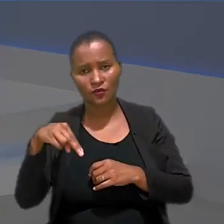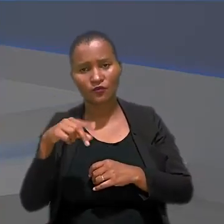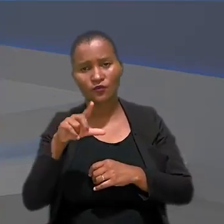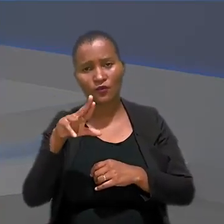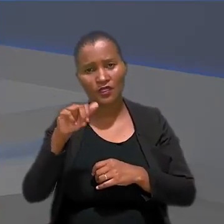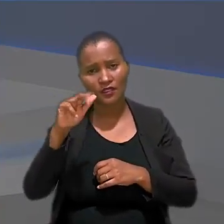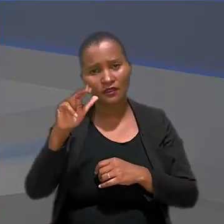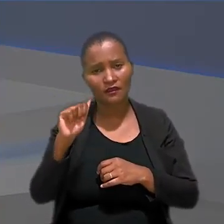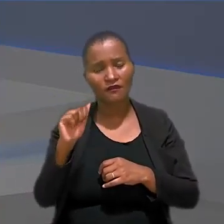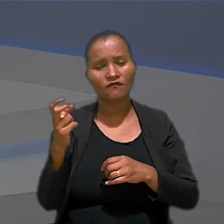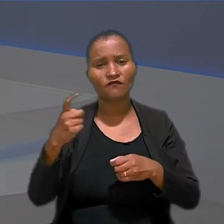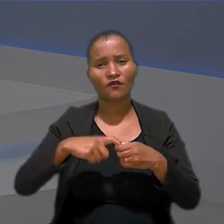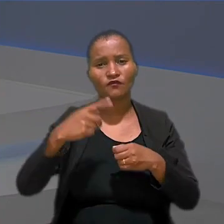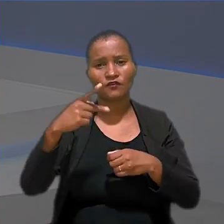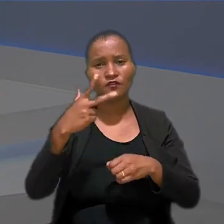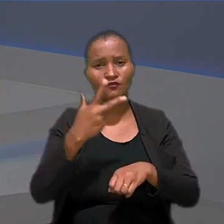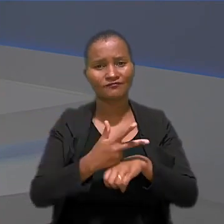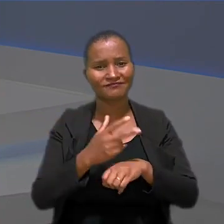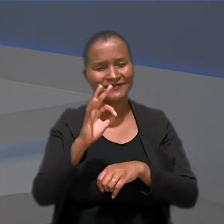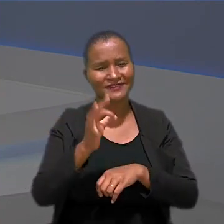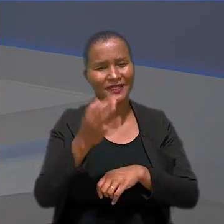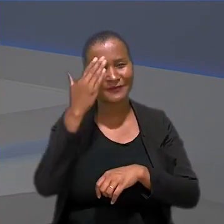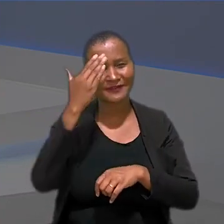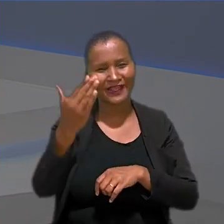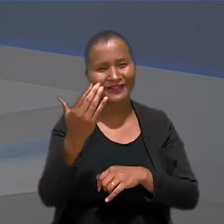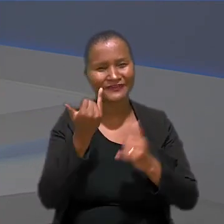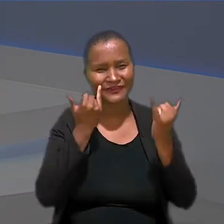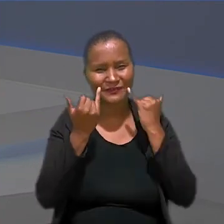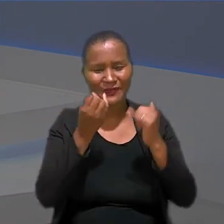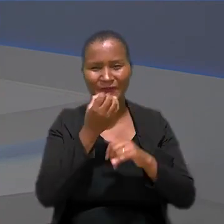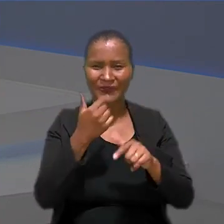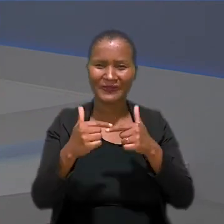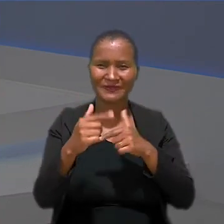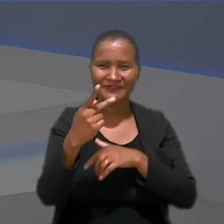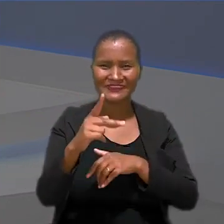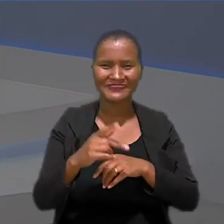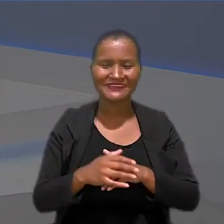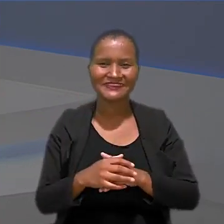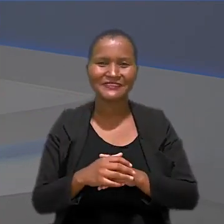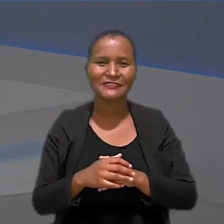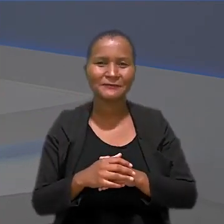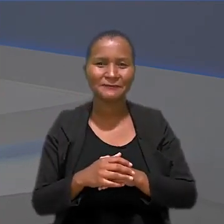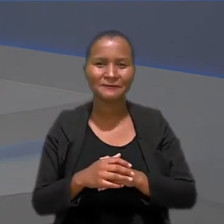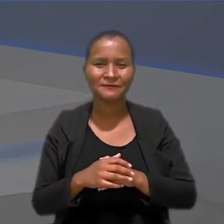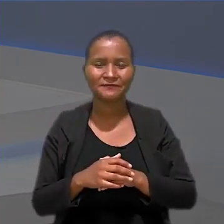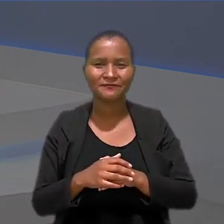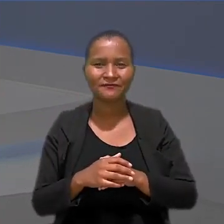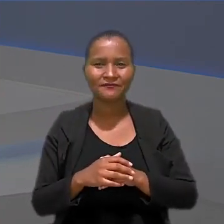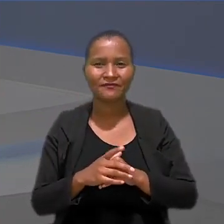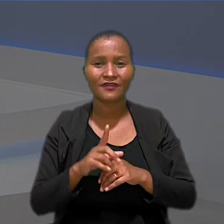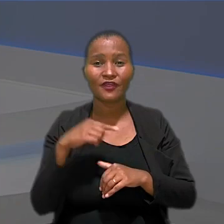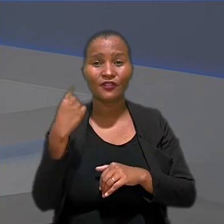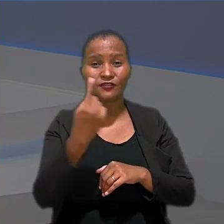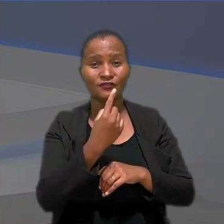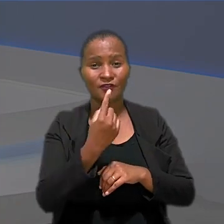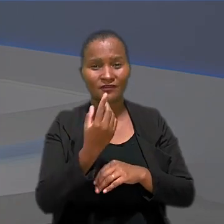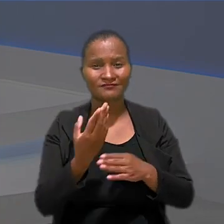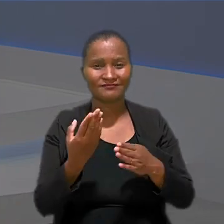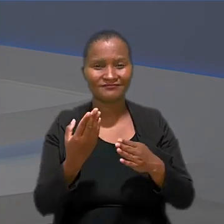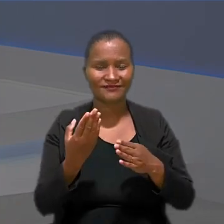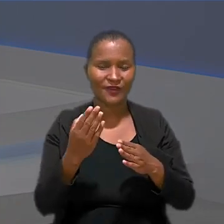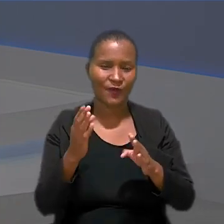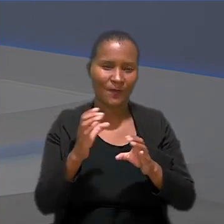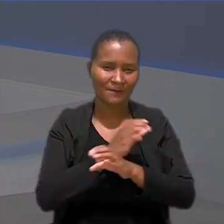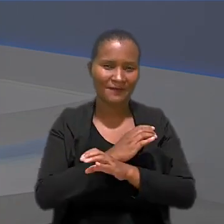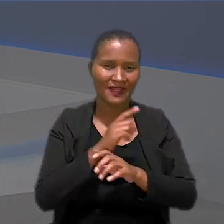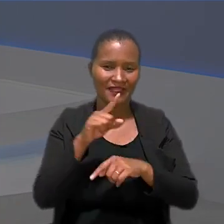eu volto com vocês no estúdio. Tá certo, Daniel. Muito obrigada pelas informações e bom trabalho para você. A gente fecha o nosso giro